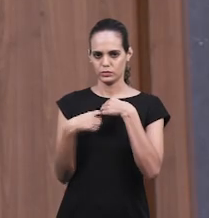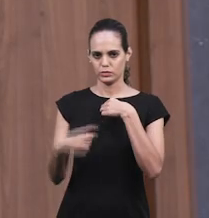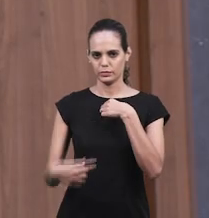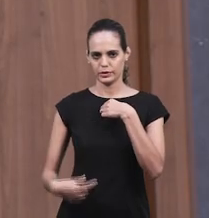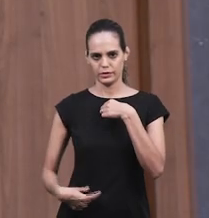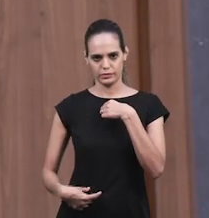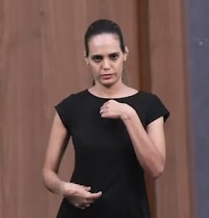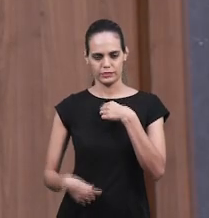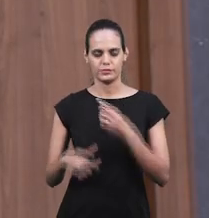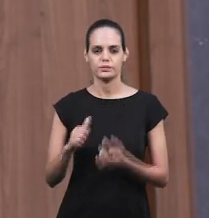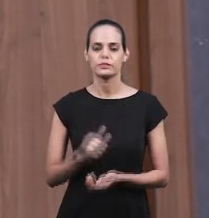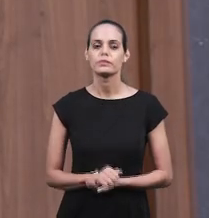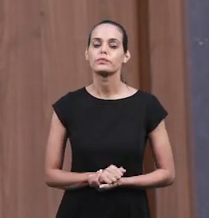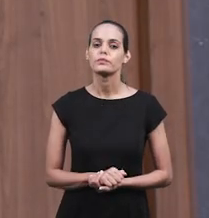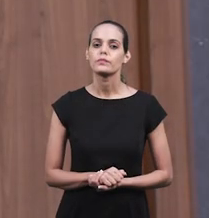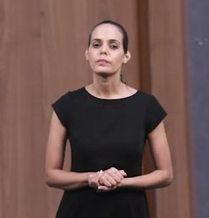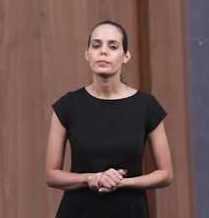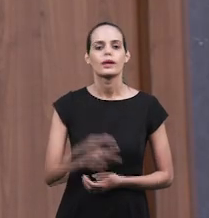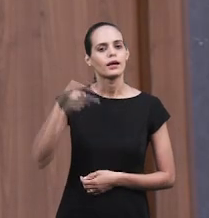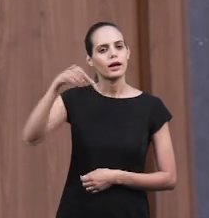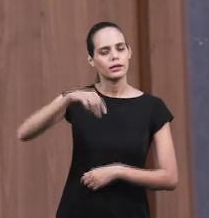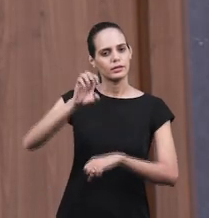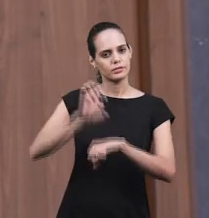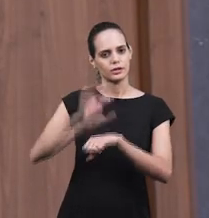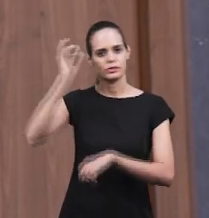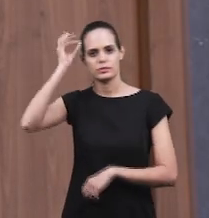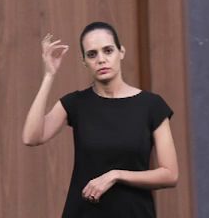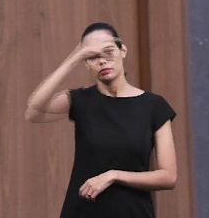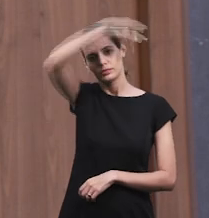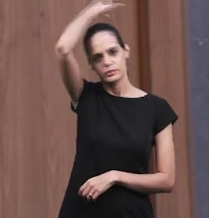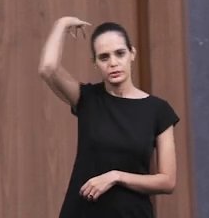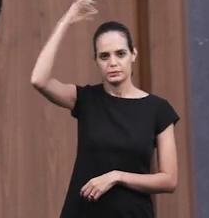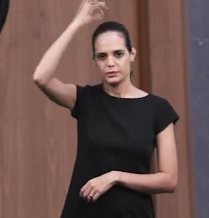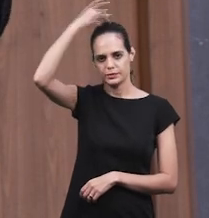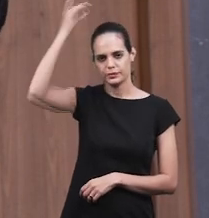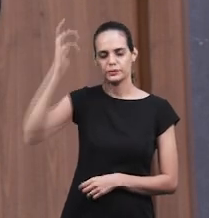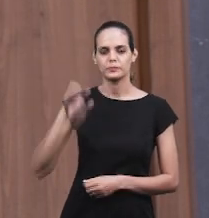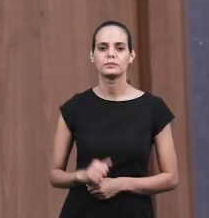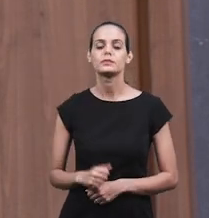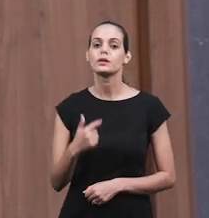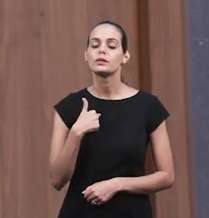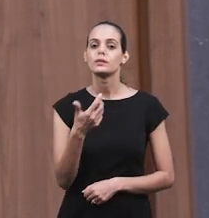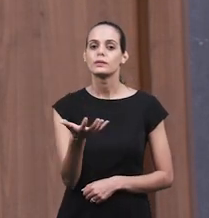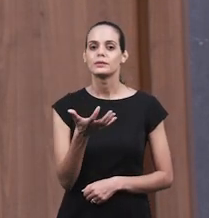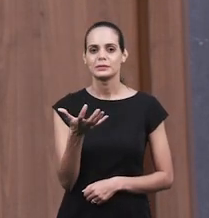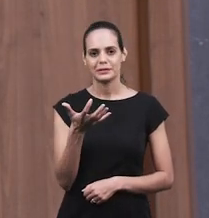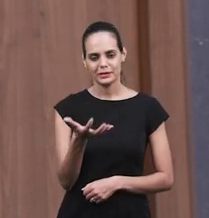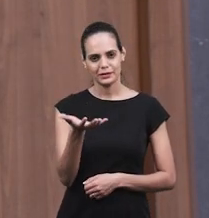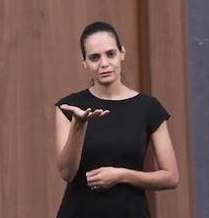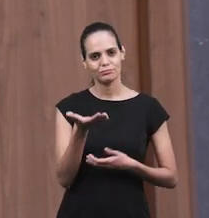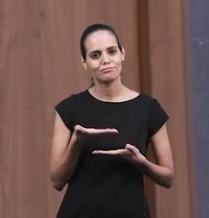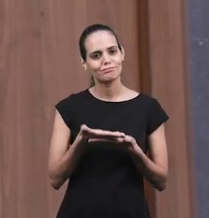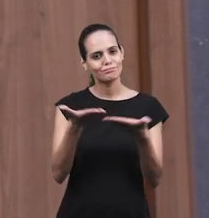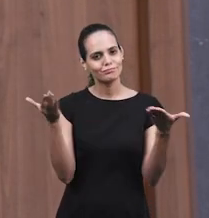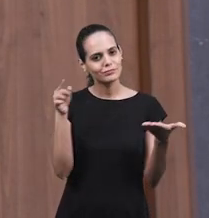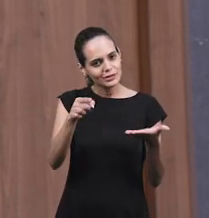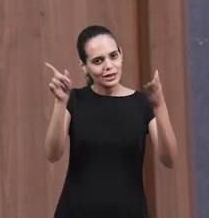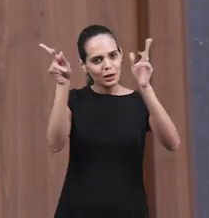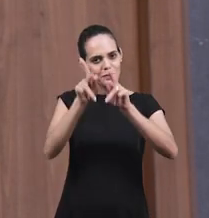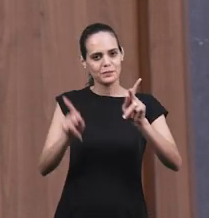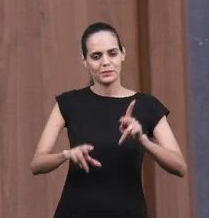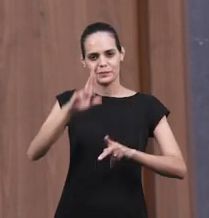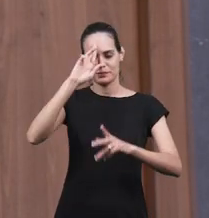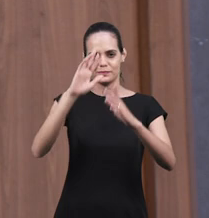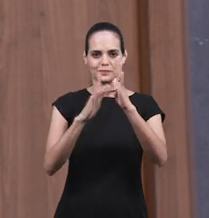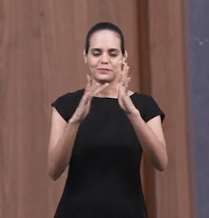de obreiros da igreja de Pinheiros, na região norte do estado do Espírito Santo. E eu quero cumprimentar o Leandro